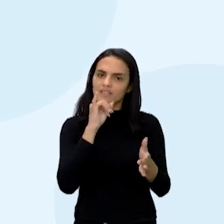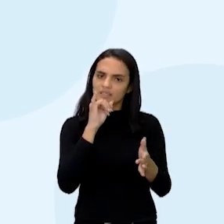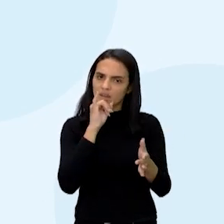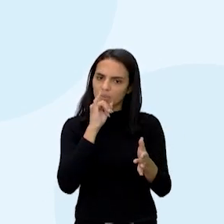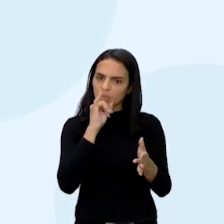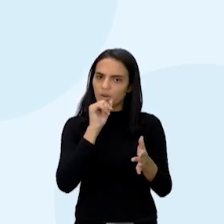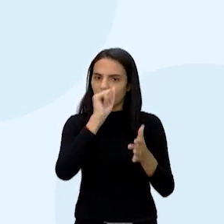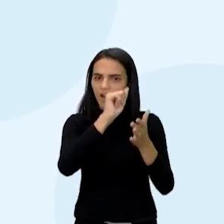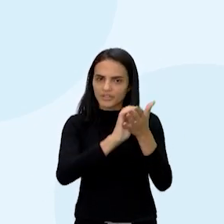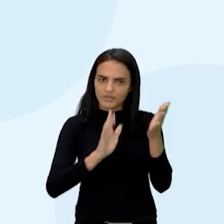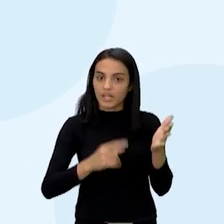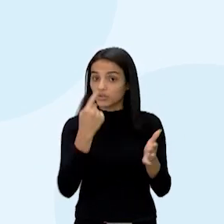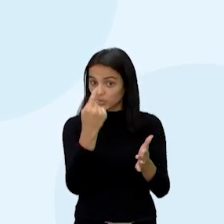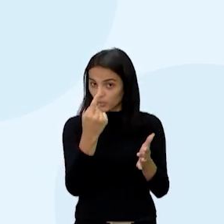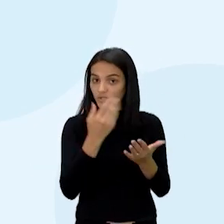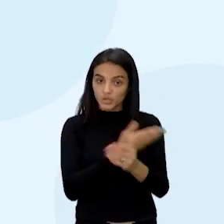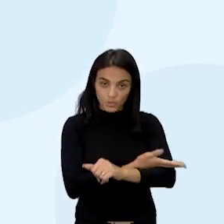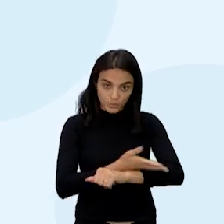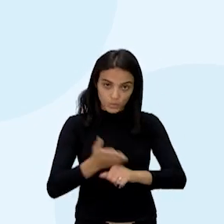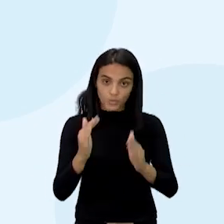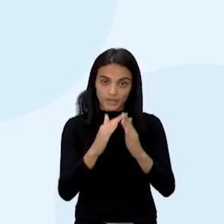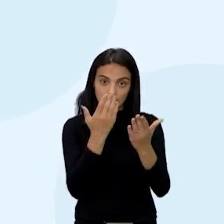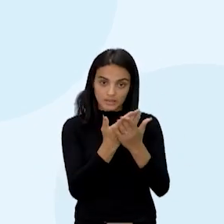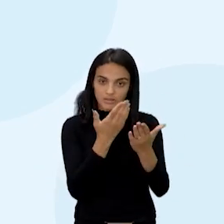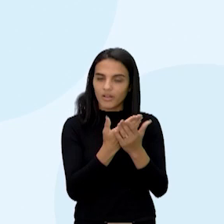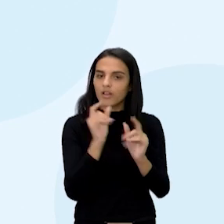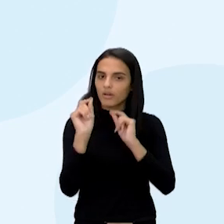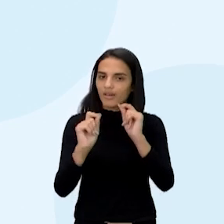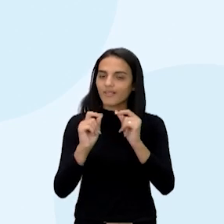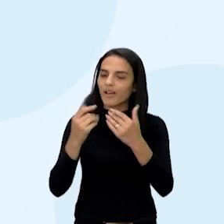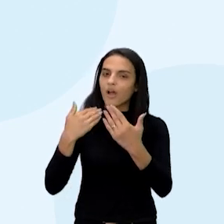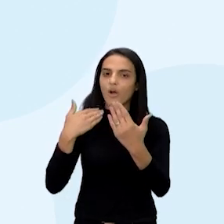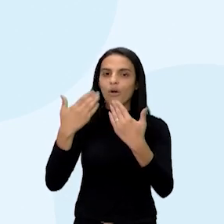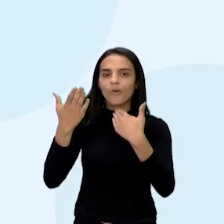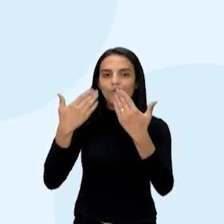gente costuma fazer nas nossas escolas? Uma palestra,